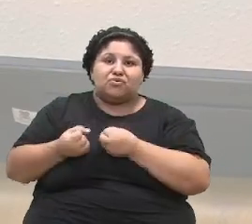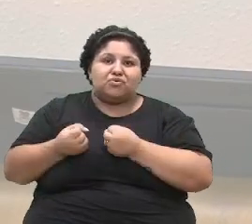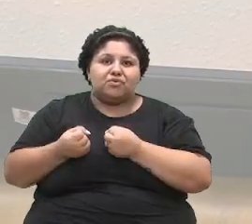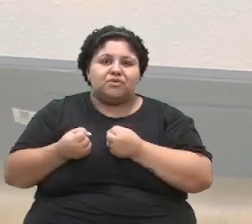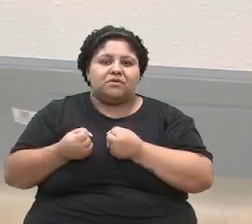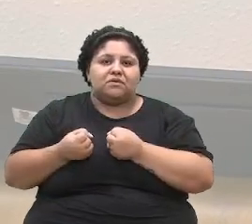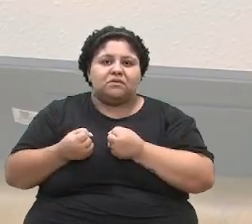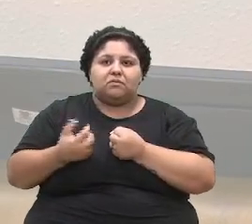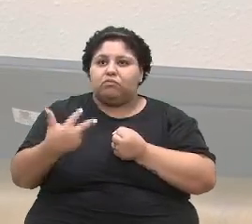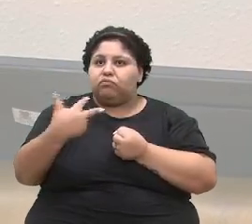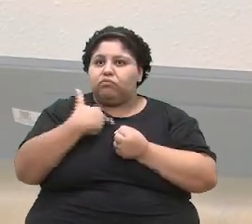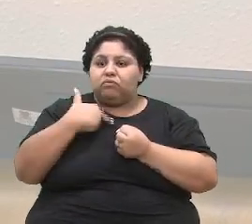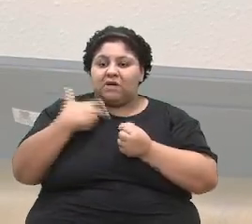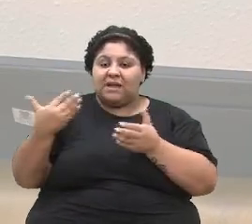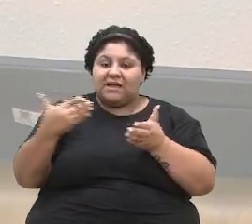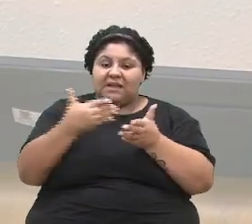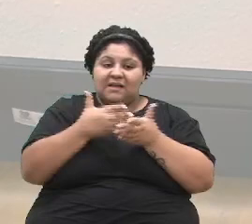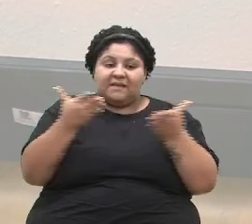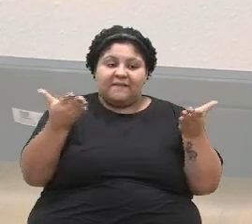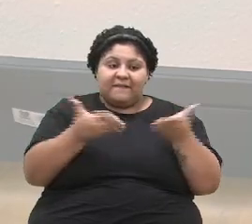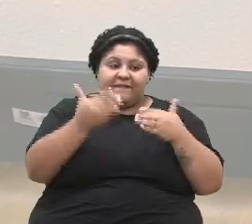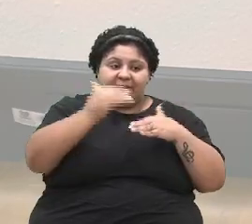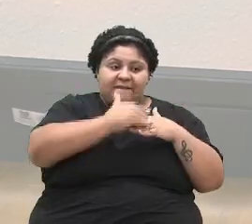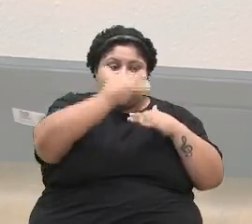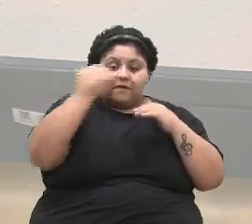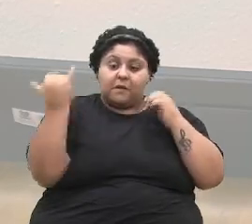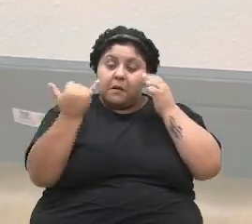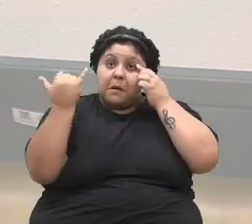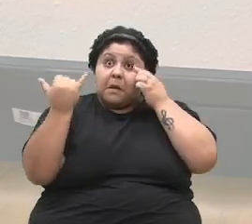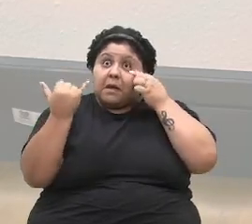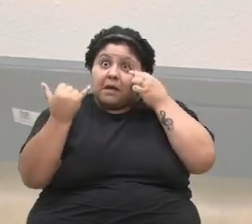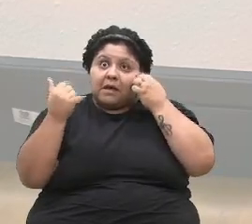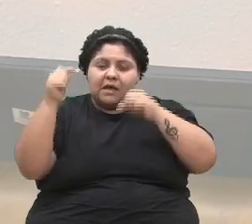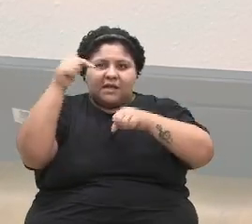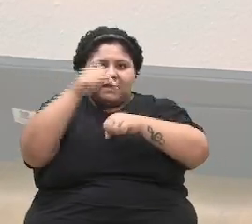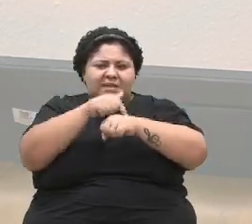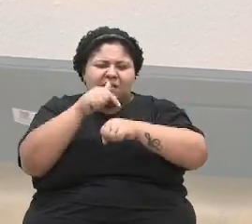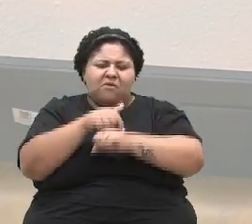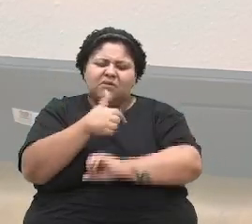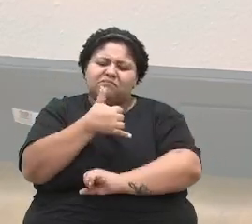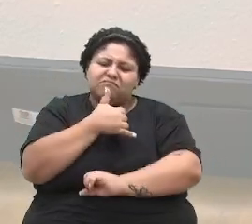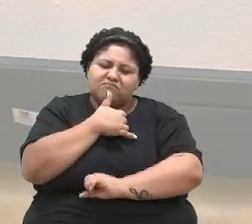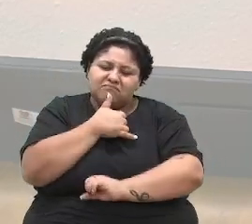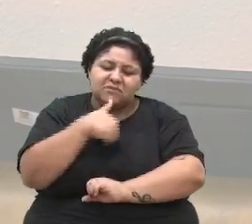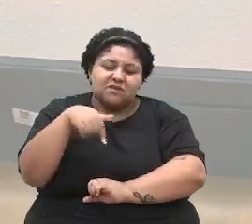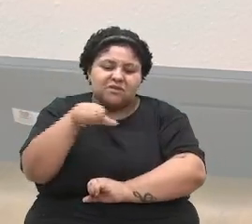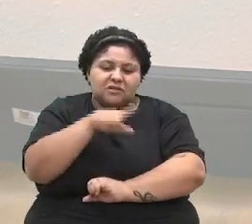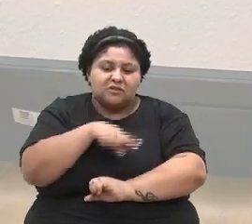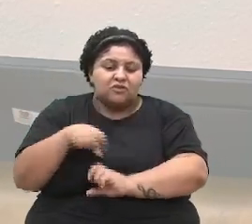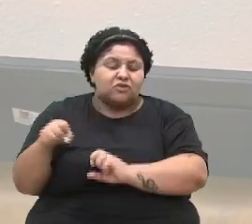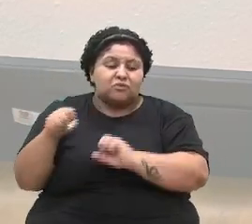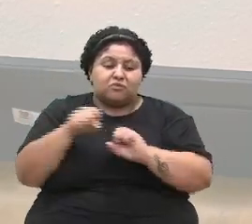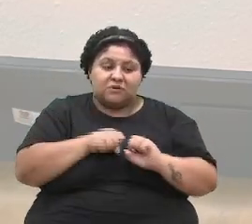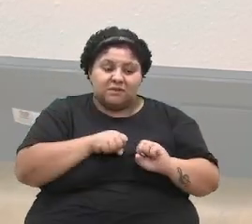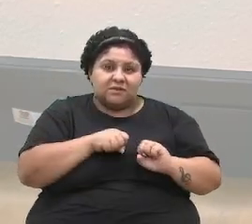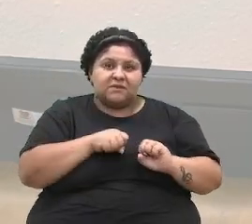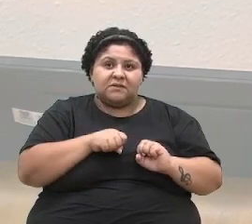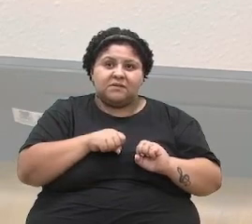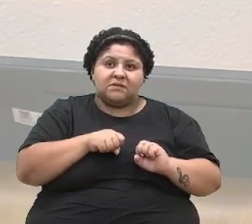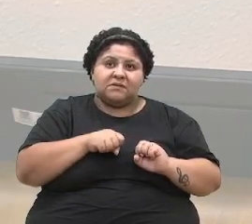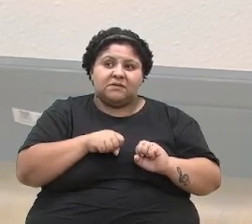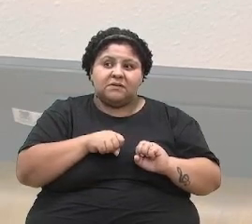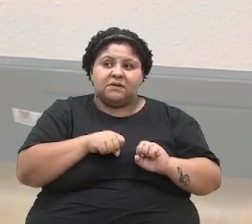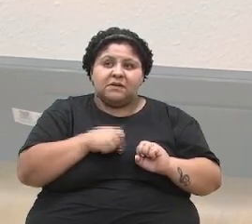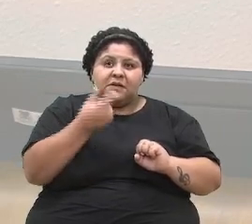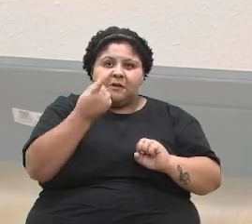pôde acontecer até agora, que é o mais importante, que na hora mais dolorida da pessoa, nós podemos ir lá, tá? E que ela pague mais